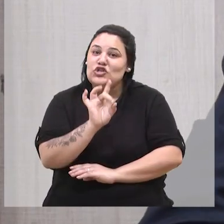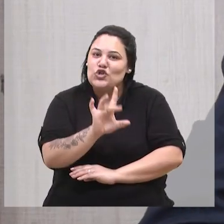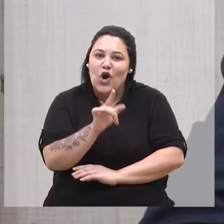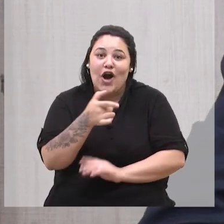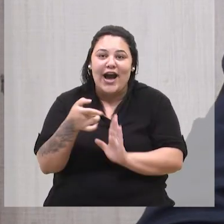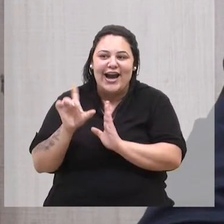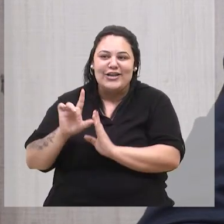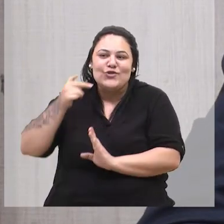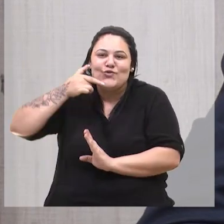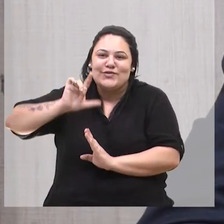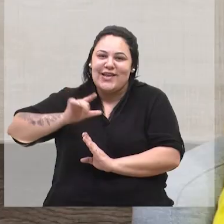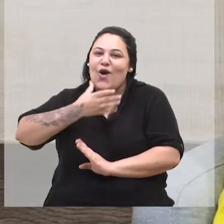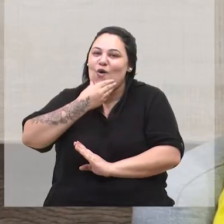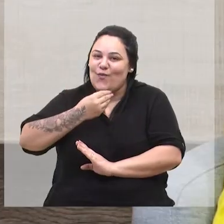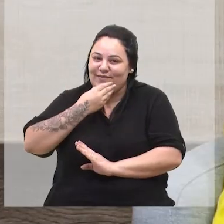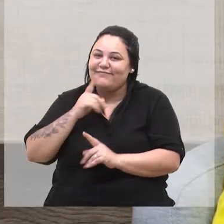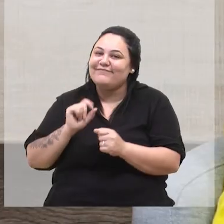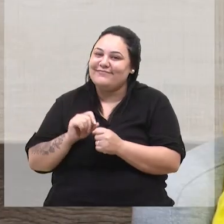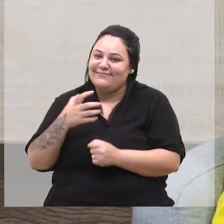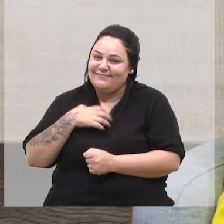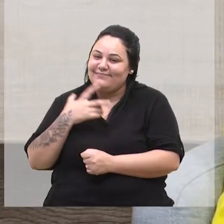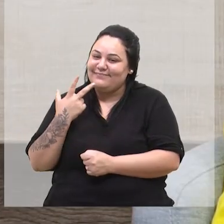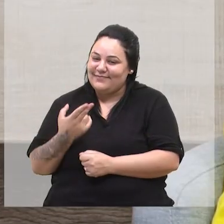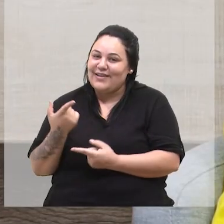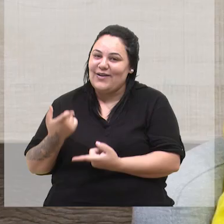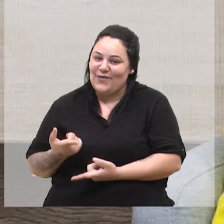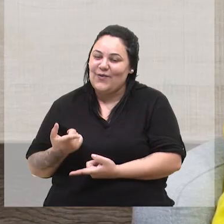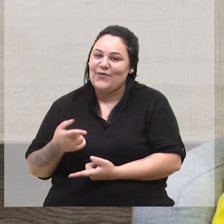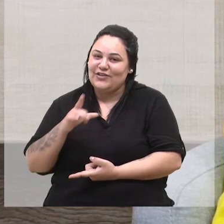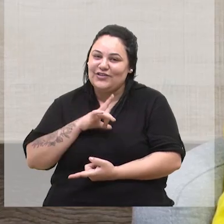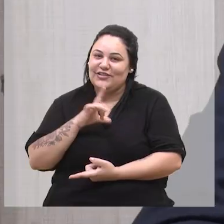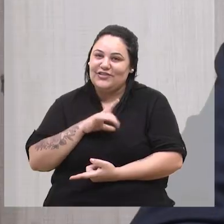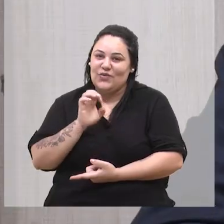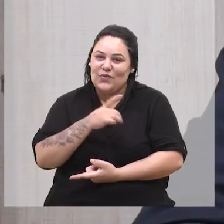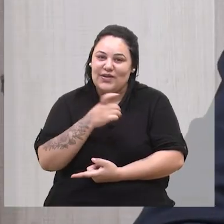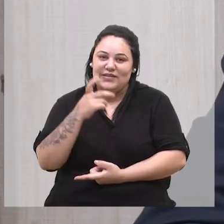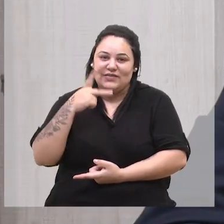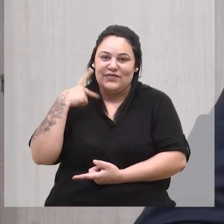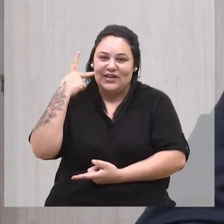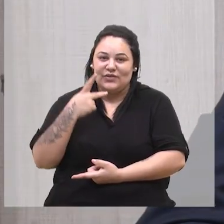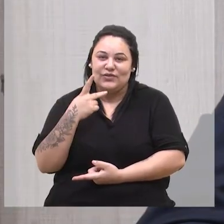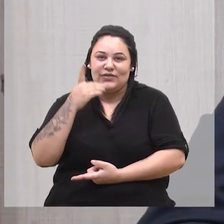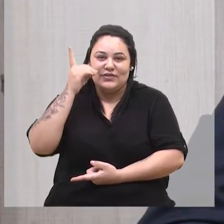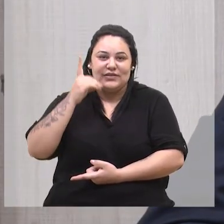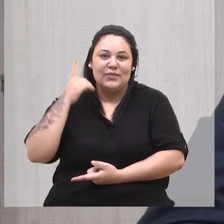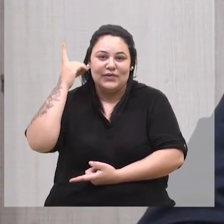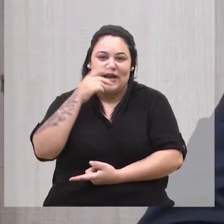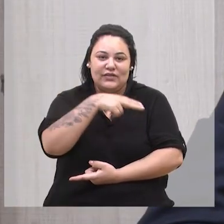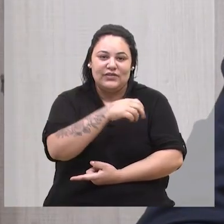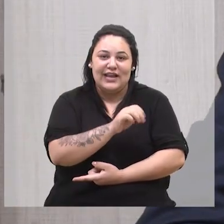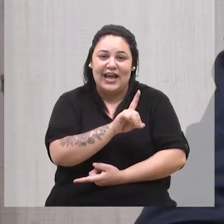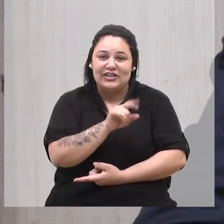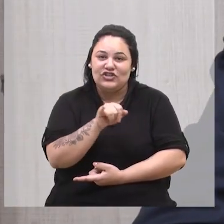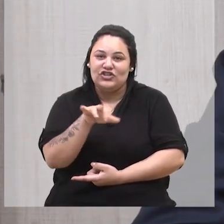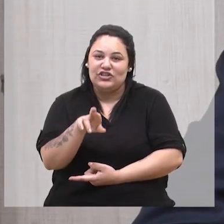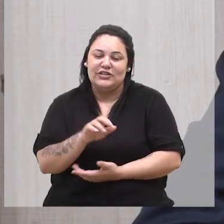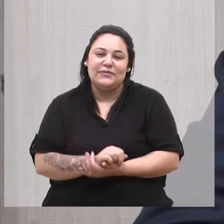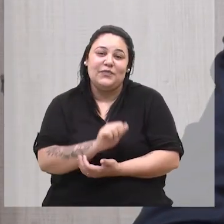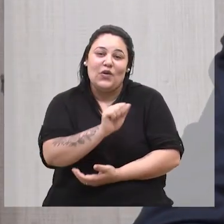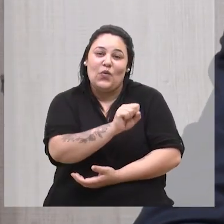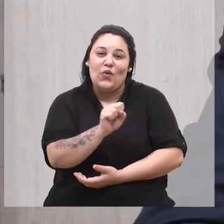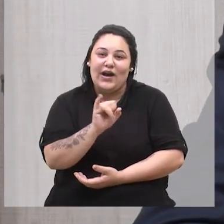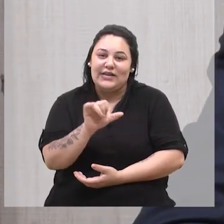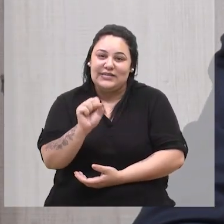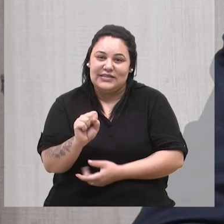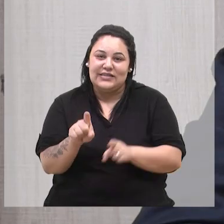por homens. Nós tivemos lá o ex-vereador que dá nome ao nosso plenário, o deputado Nadir Rossetti, o Assis